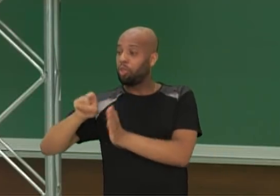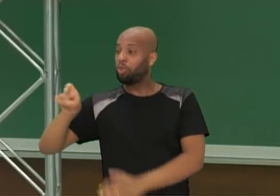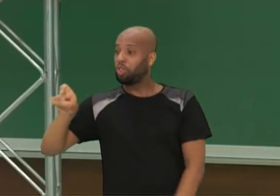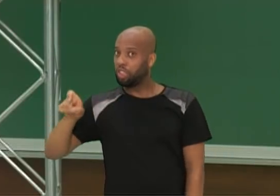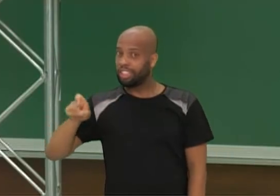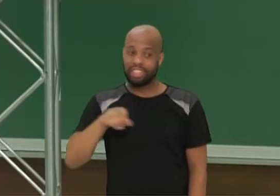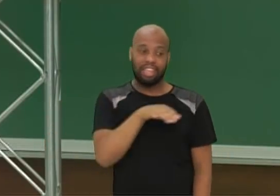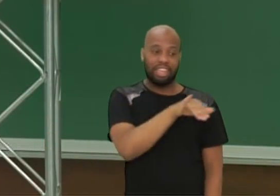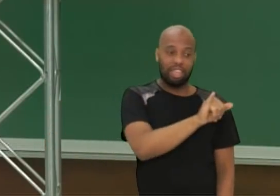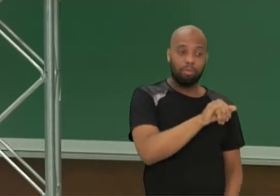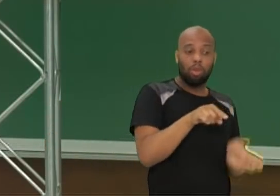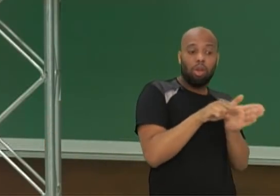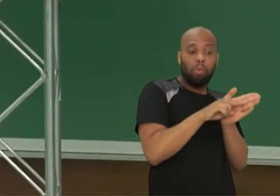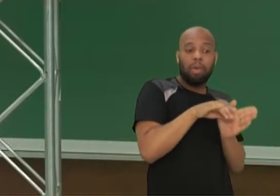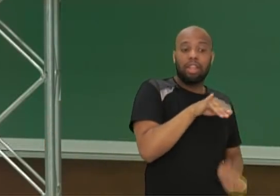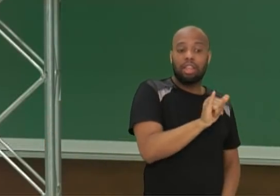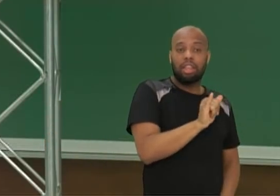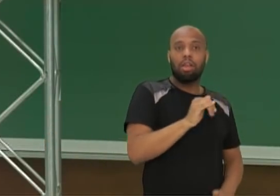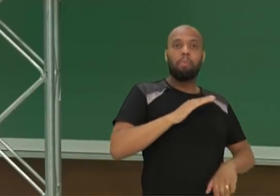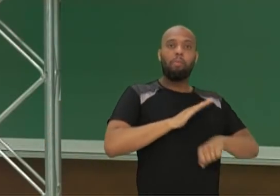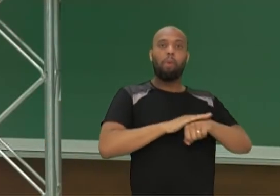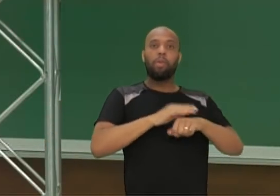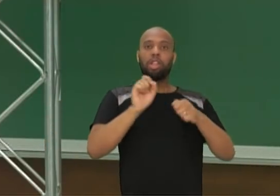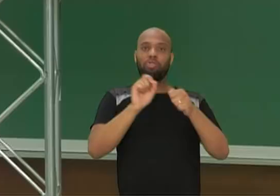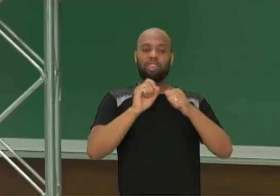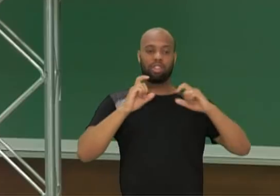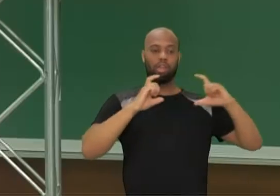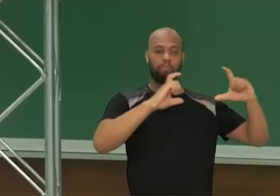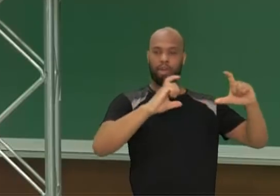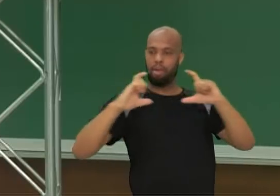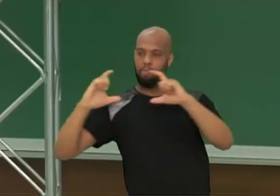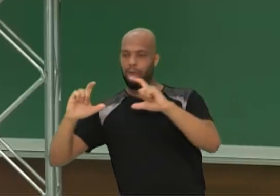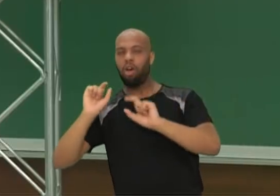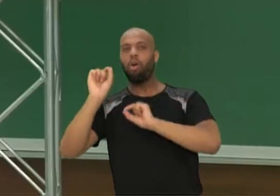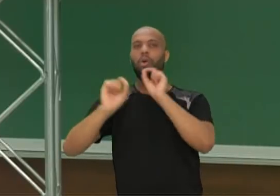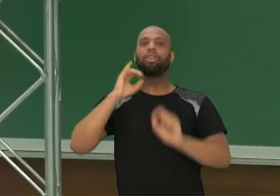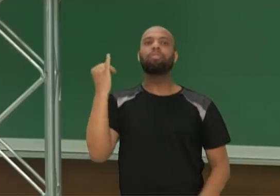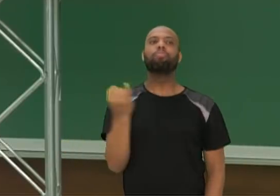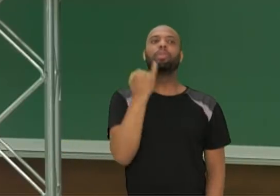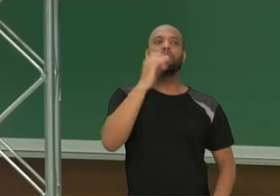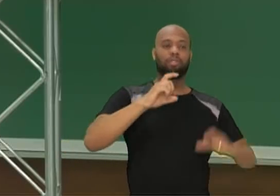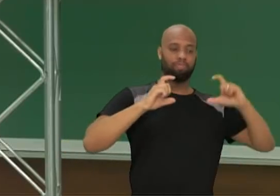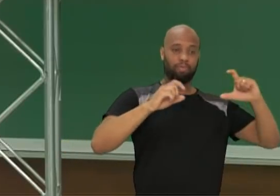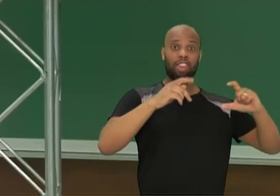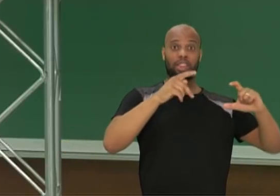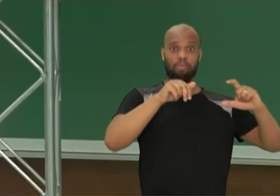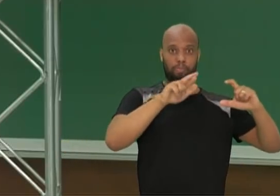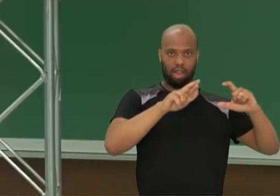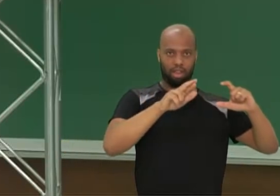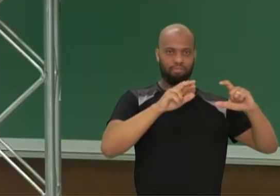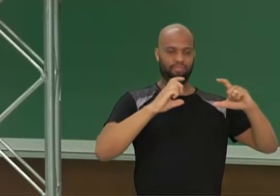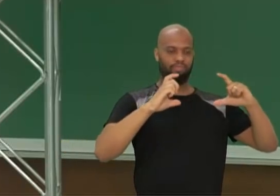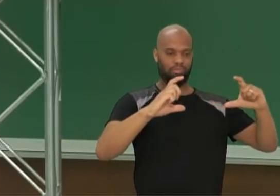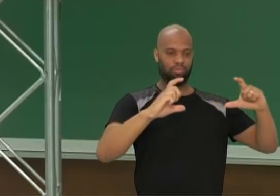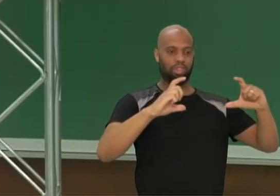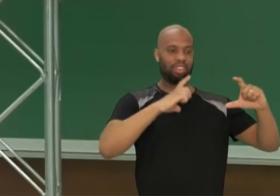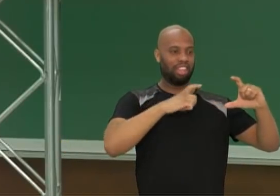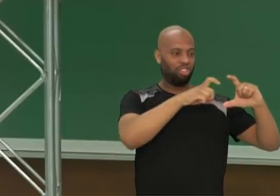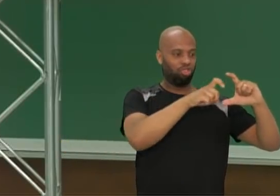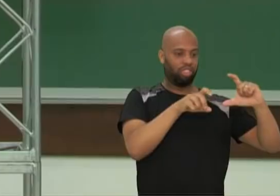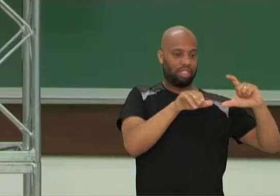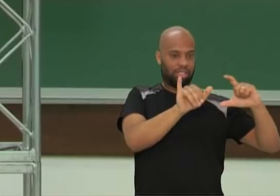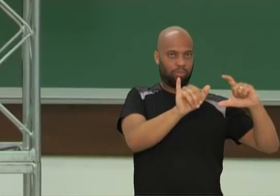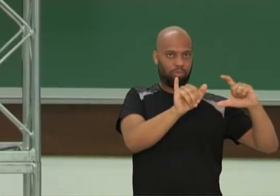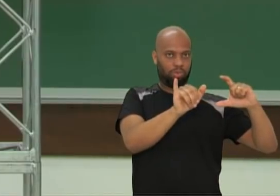y. Na hora de escrever um par ordenado, o que é muito importante? Quando você escreve o par ordenado, o nome par ordenado já